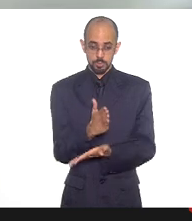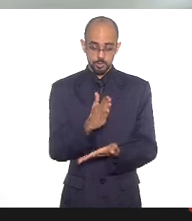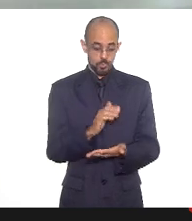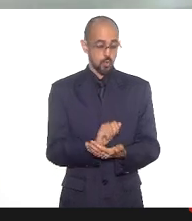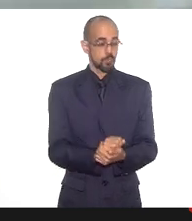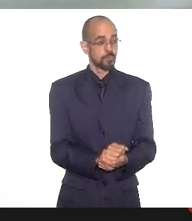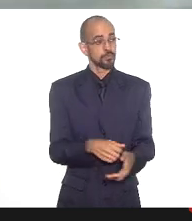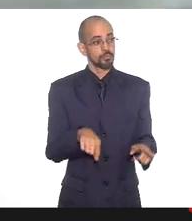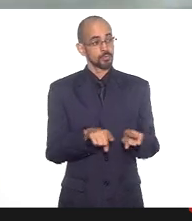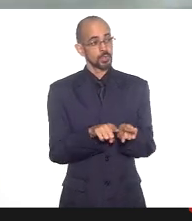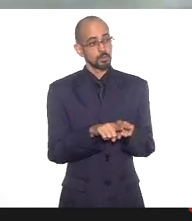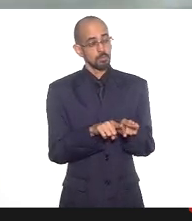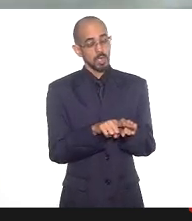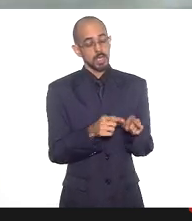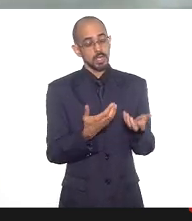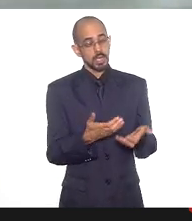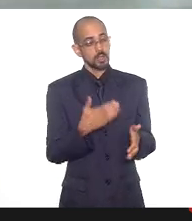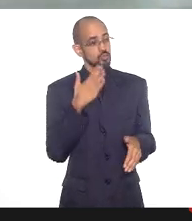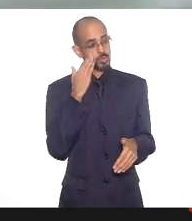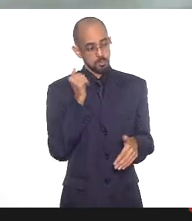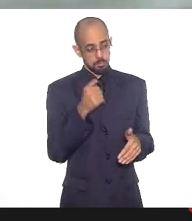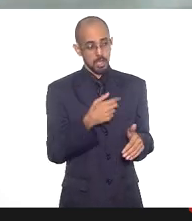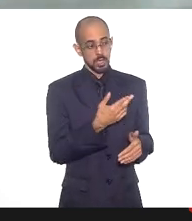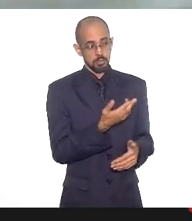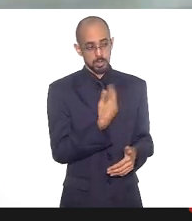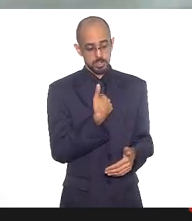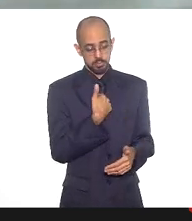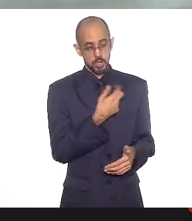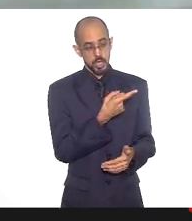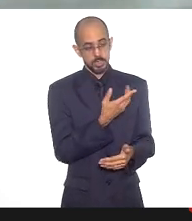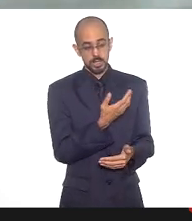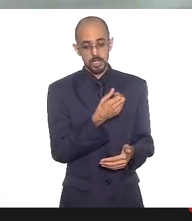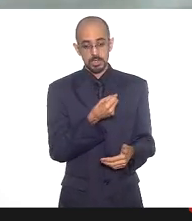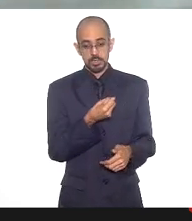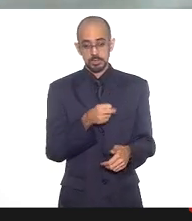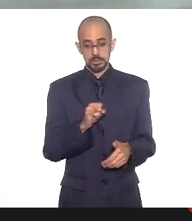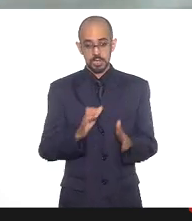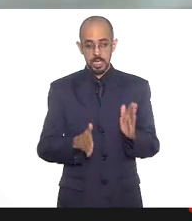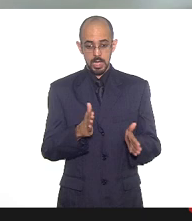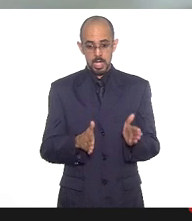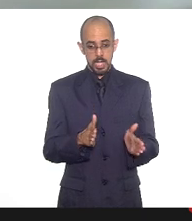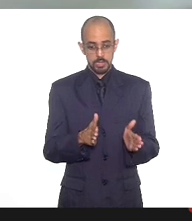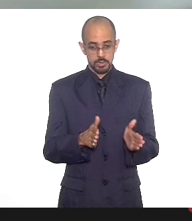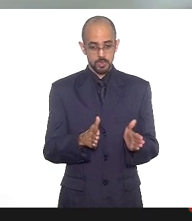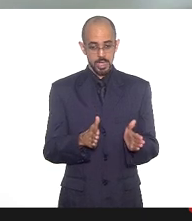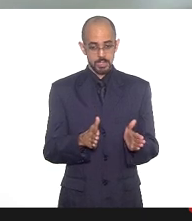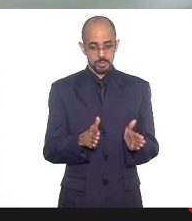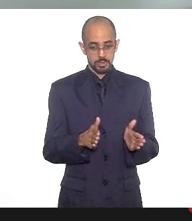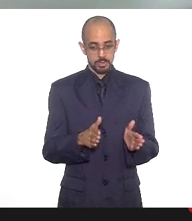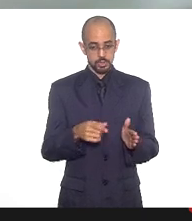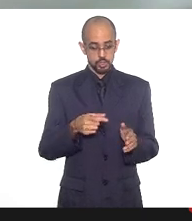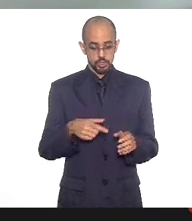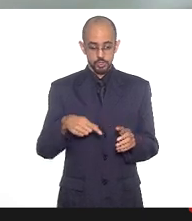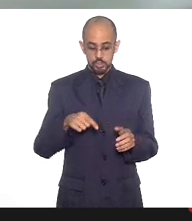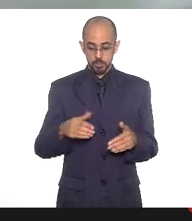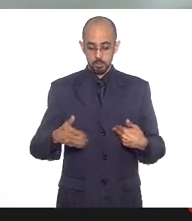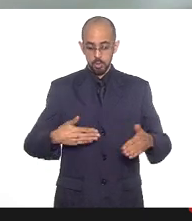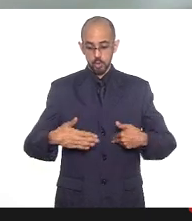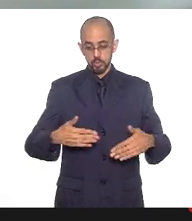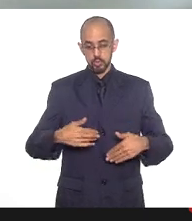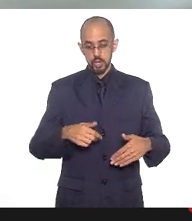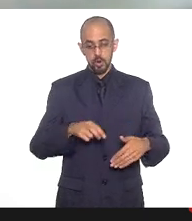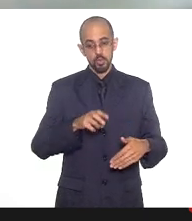E se a fase de exploração do campo de Sépia já foi